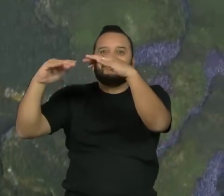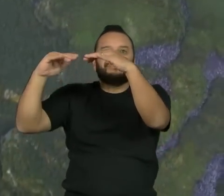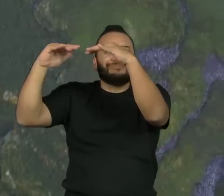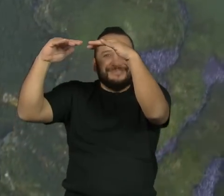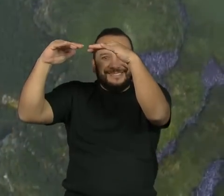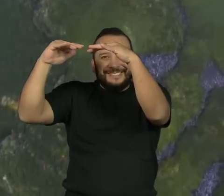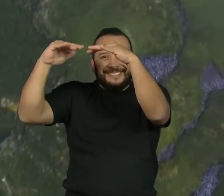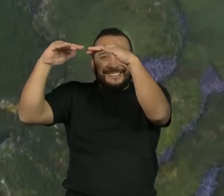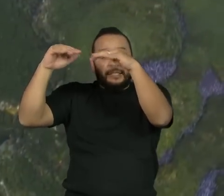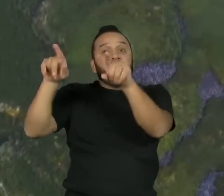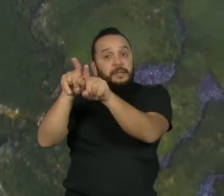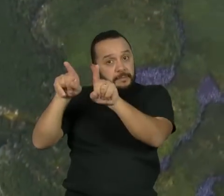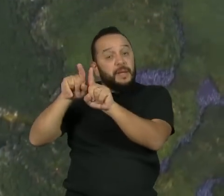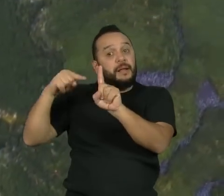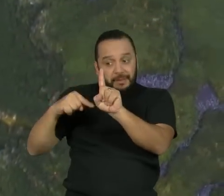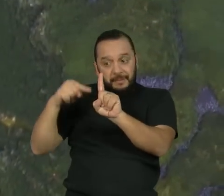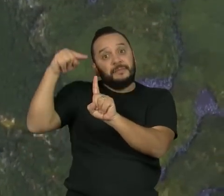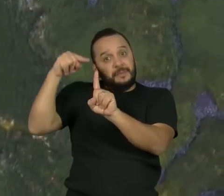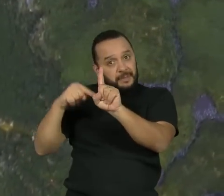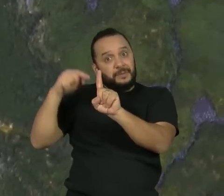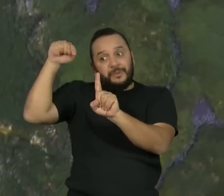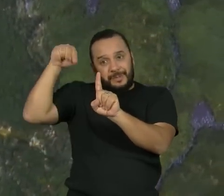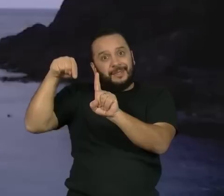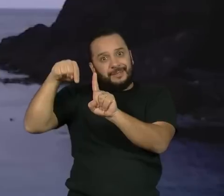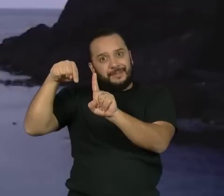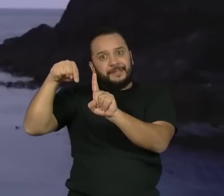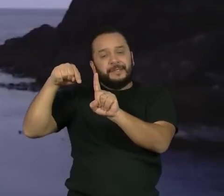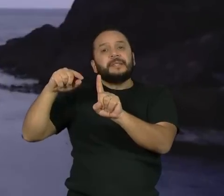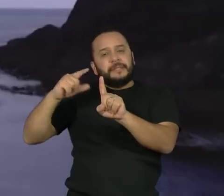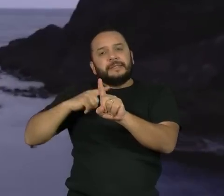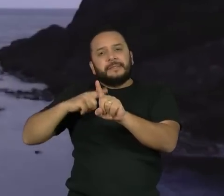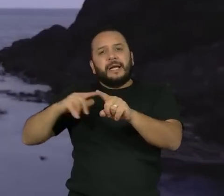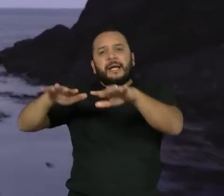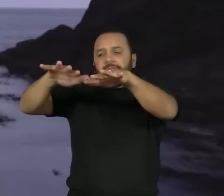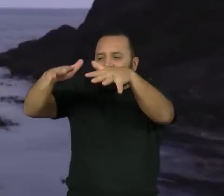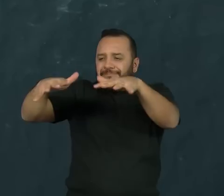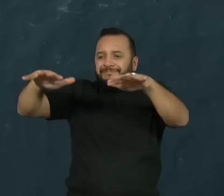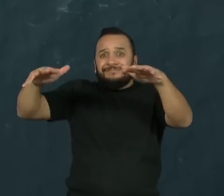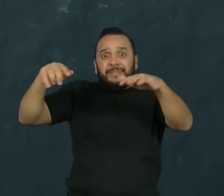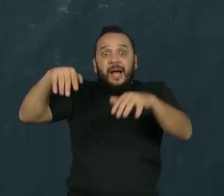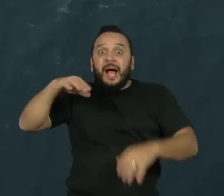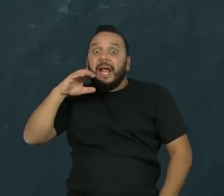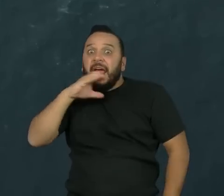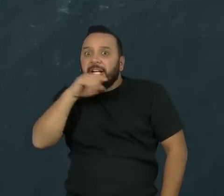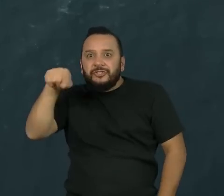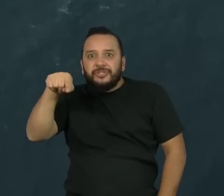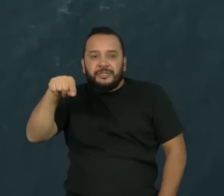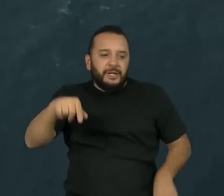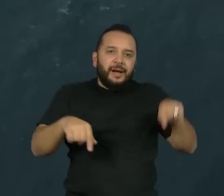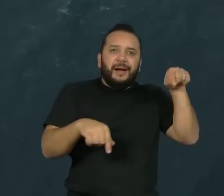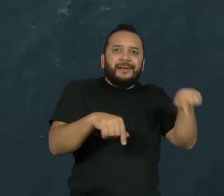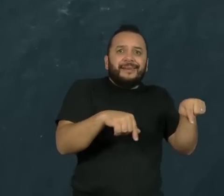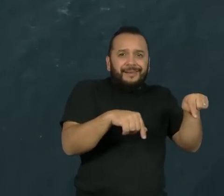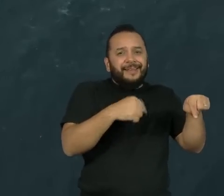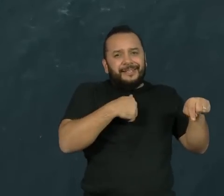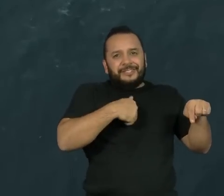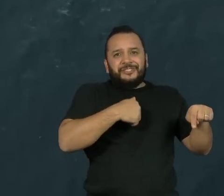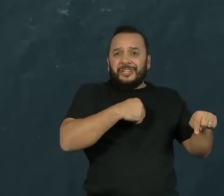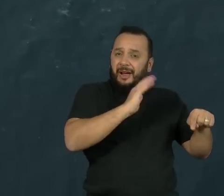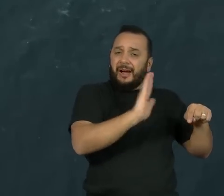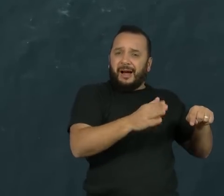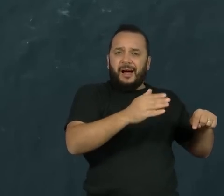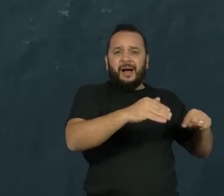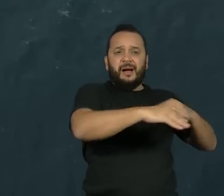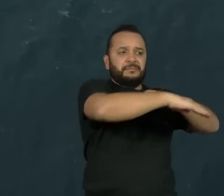temperatura da água também influencia. O Pacífico tem a água mais quente e o Atlântico mais fria.